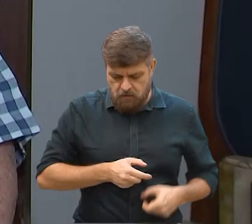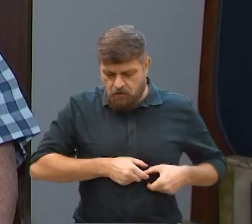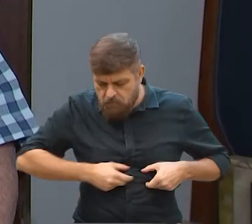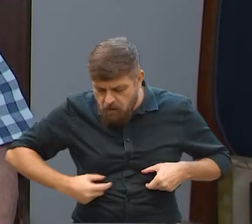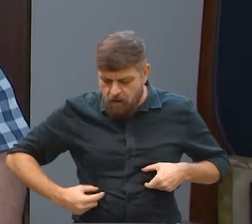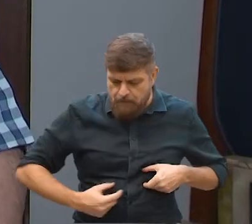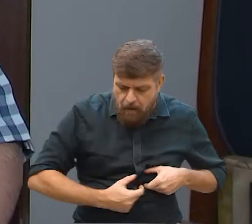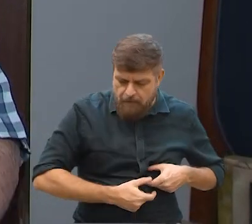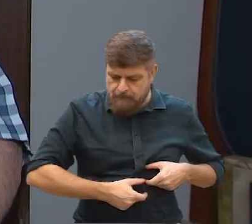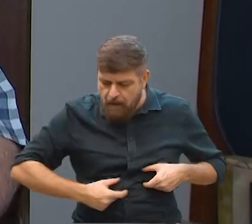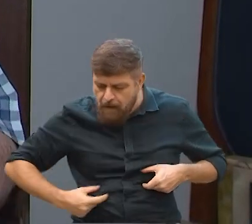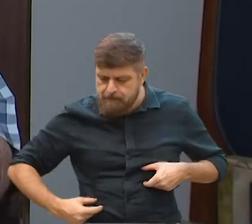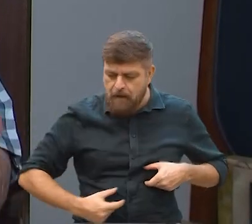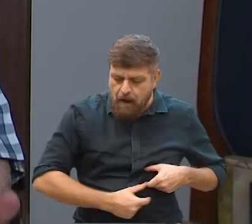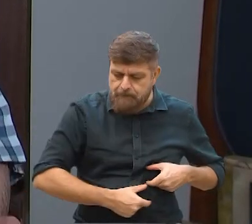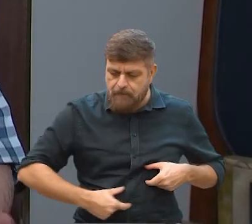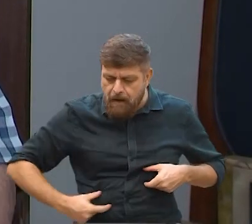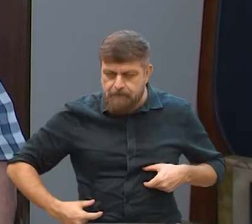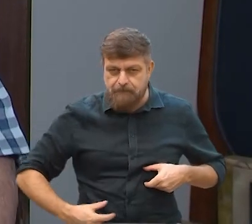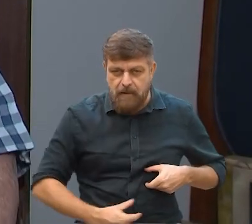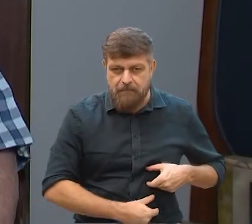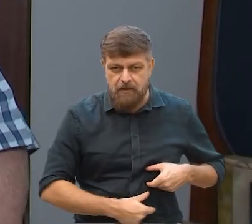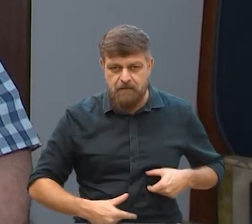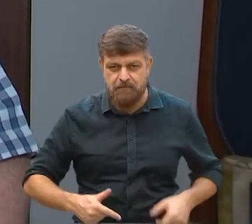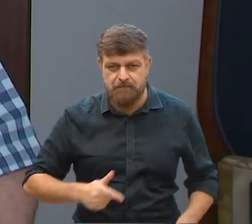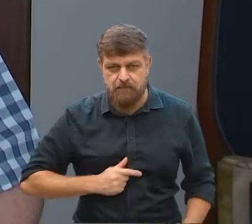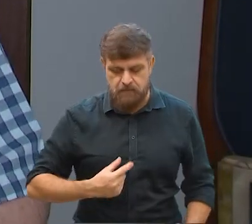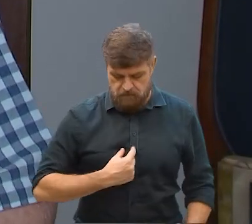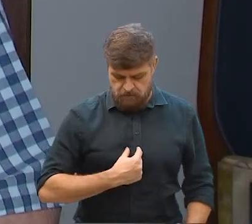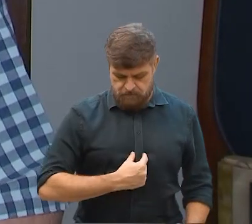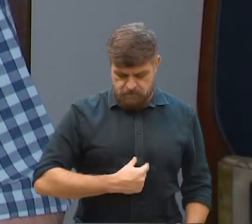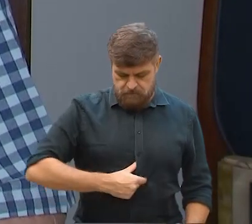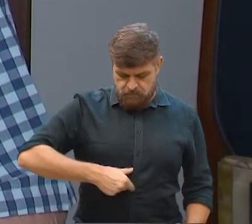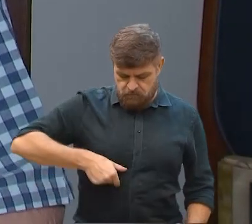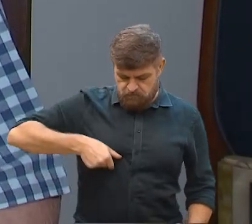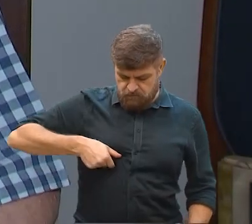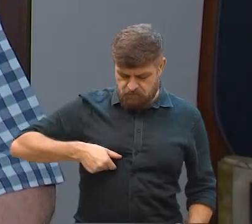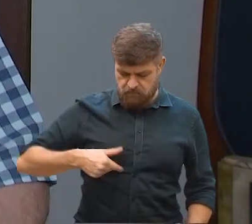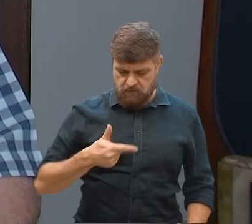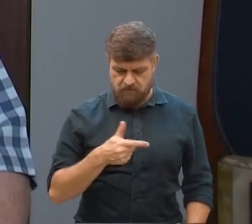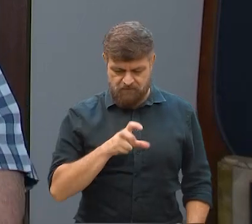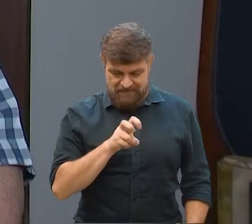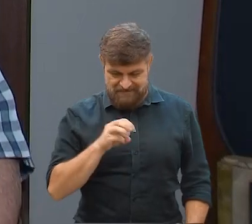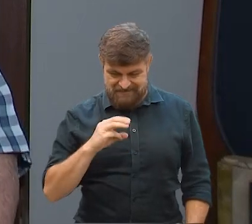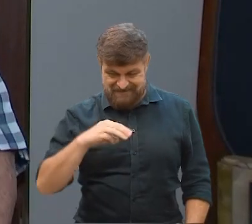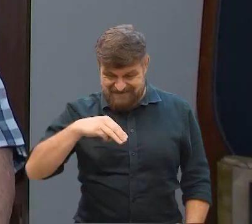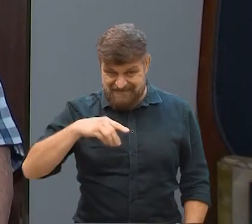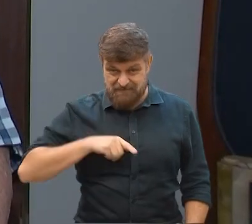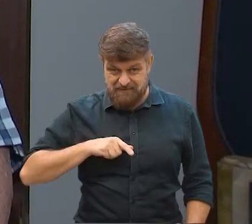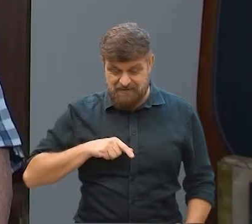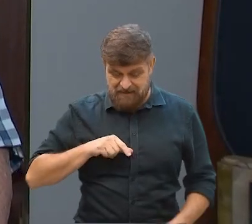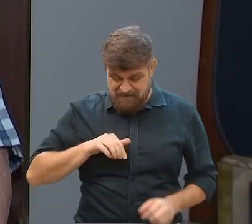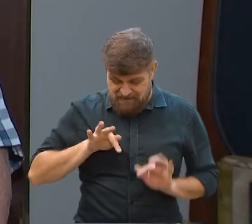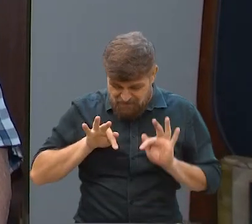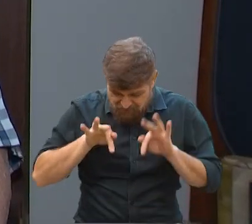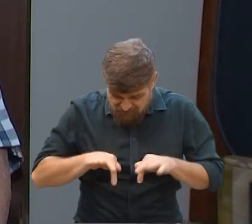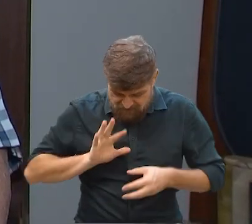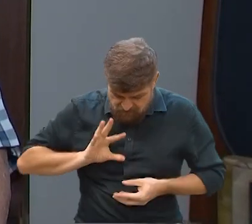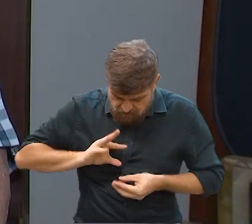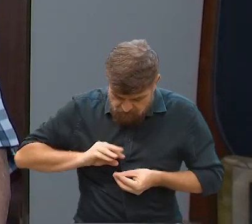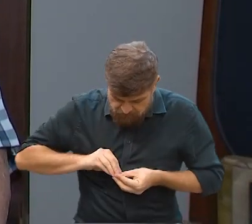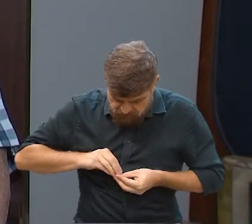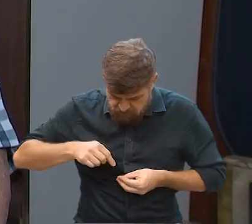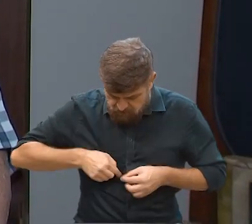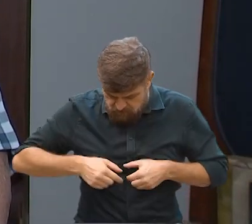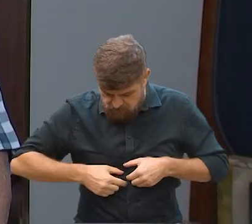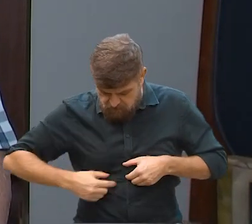órgãos. Eu disse que é os 25 centímetros do duodeno. Mas lá no finzinho, que é o íleo do delgado,